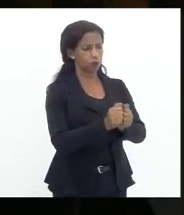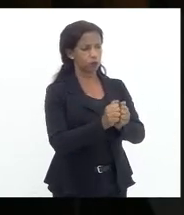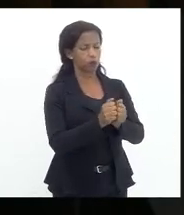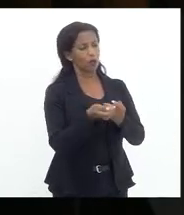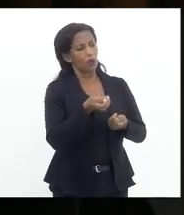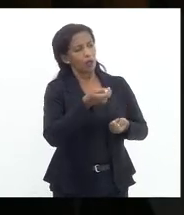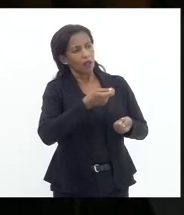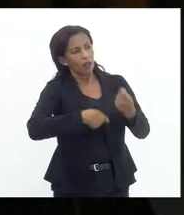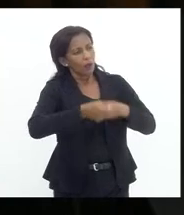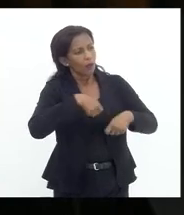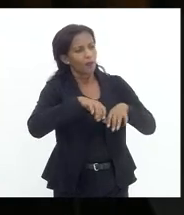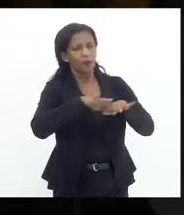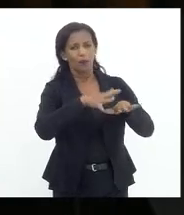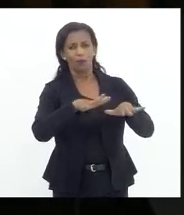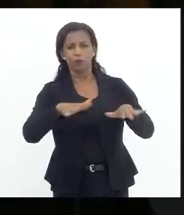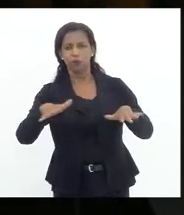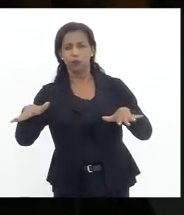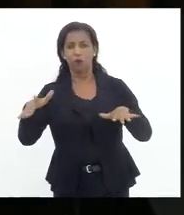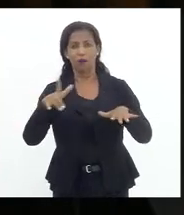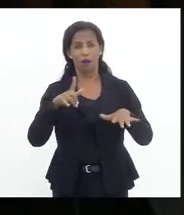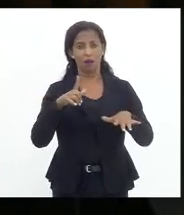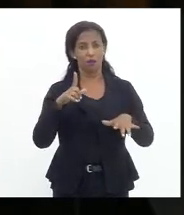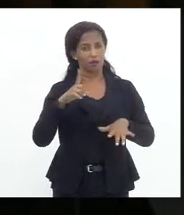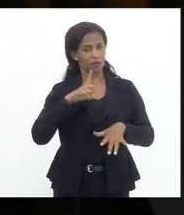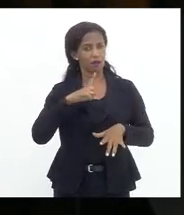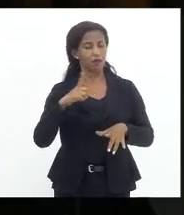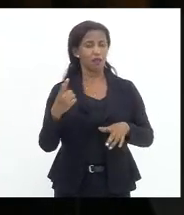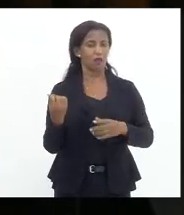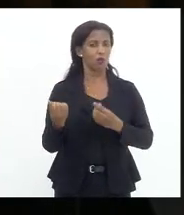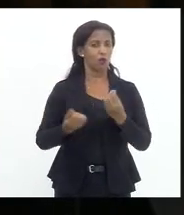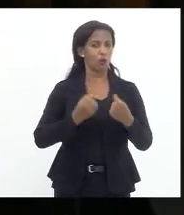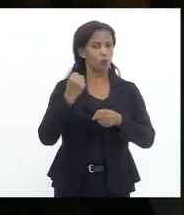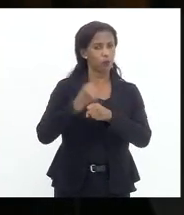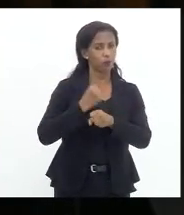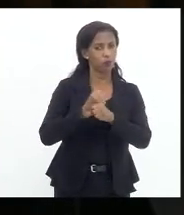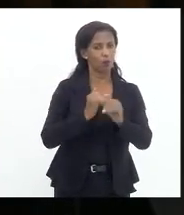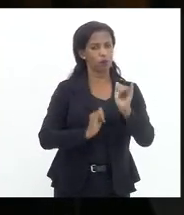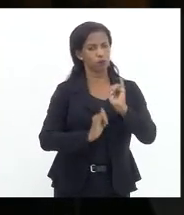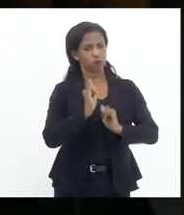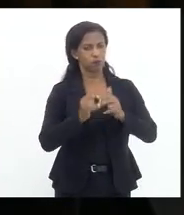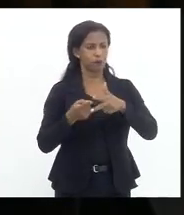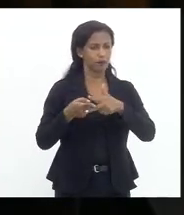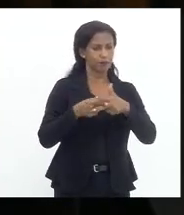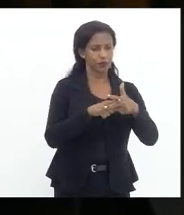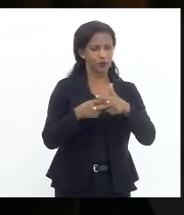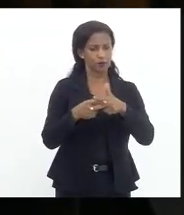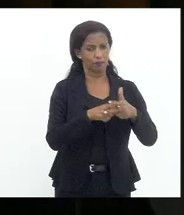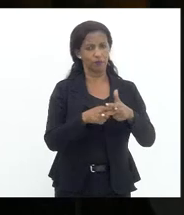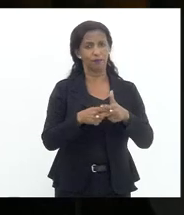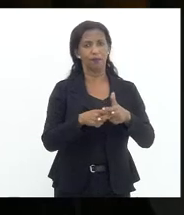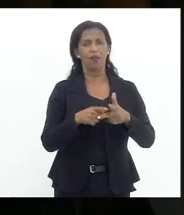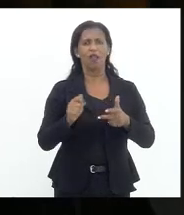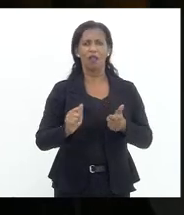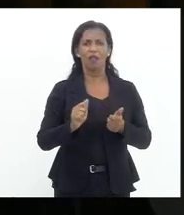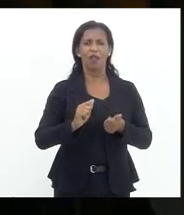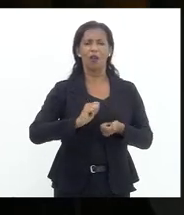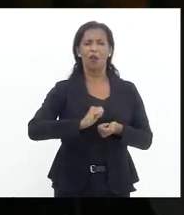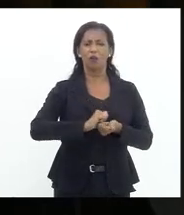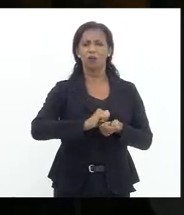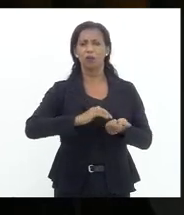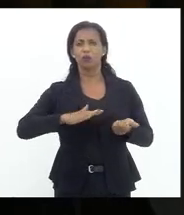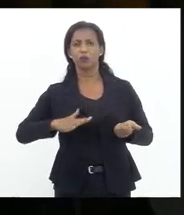da economia do mar, tendo em vista que a construção naval, o reparo naval, é uma das atividades que